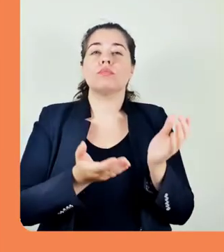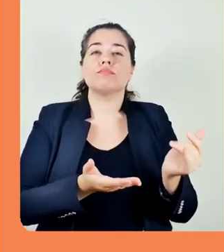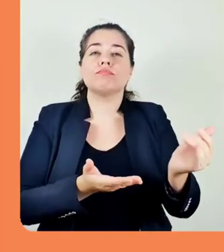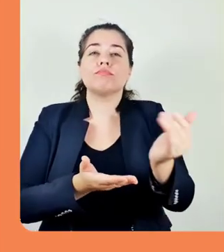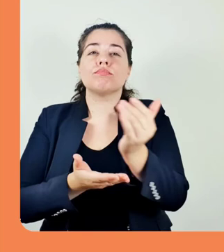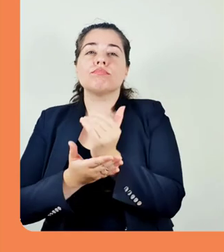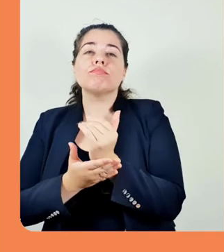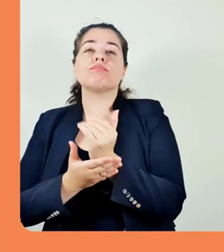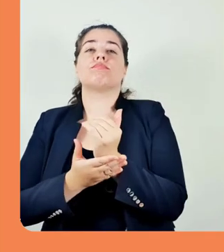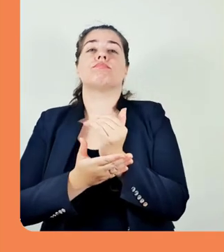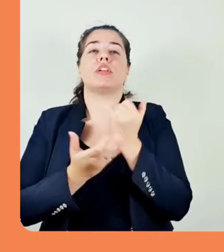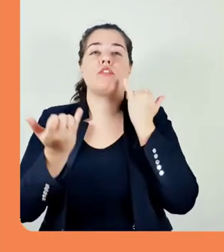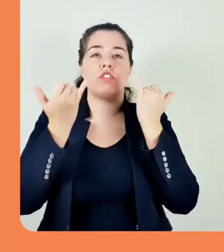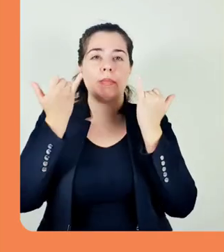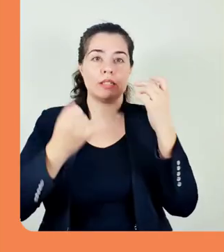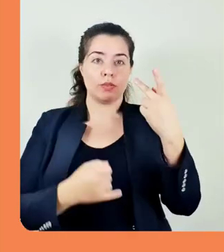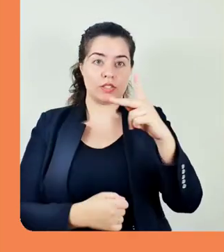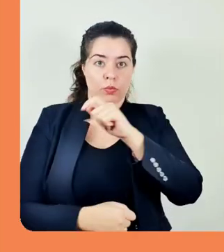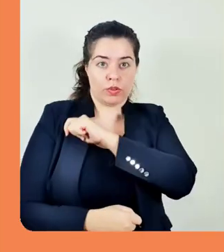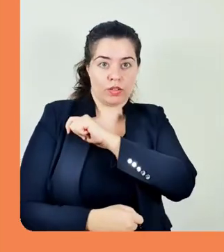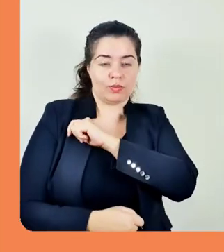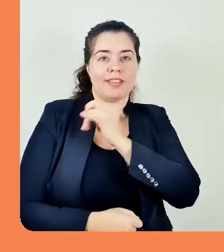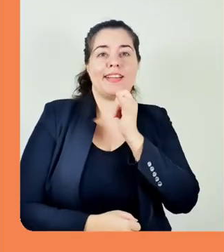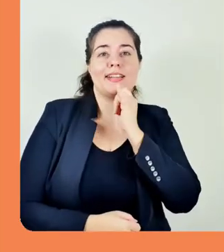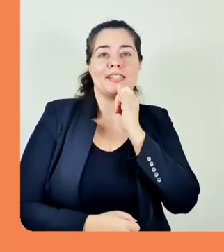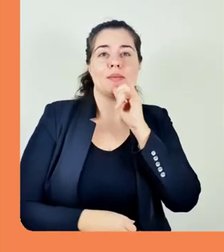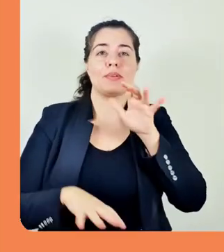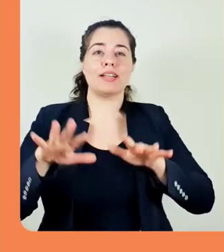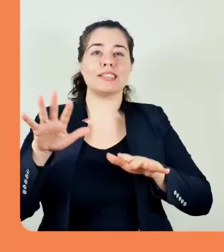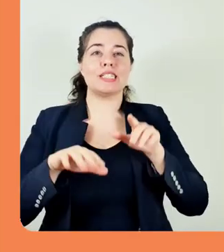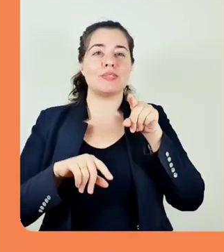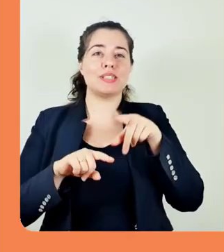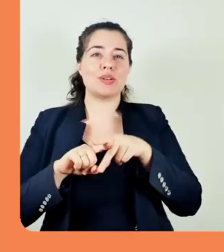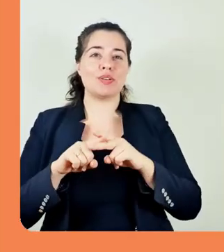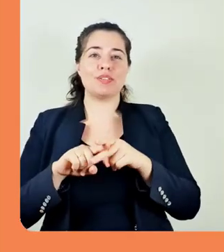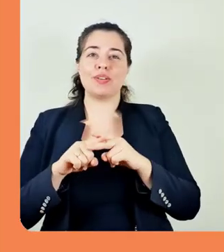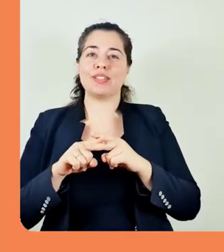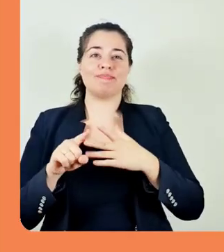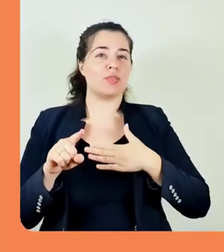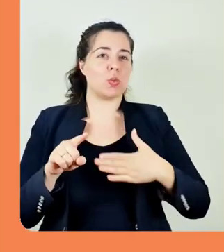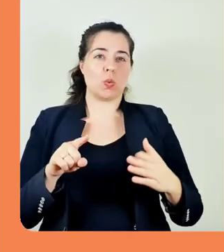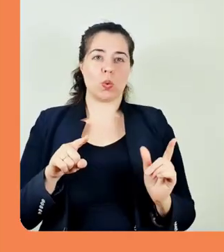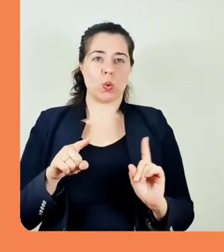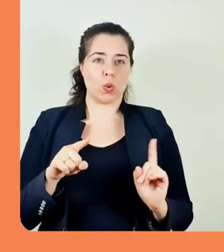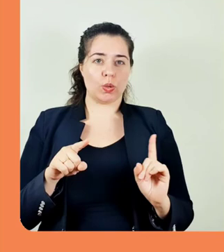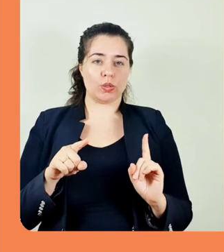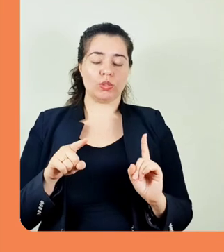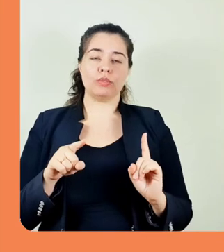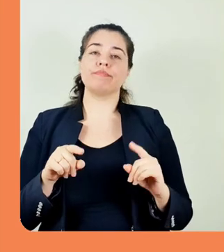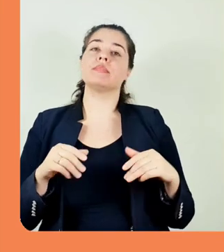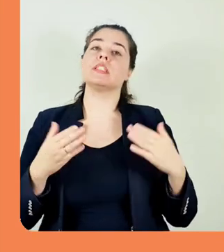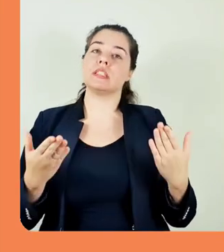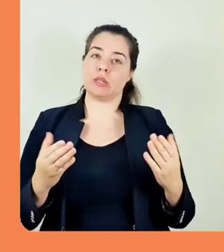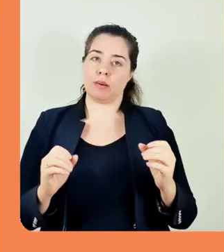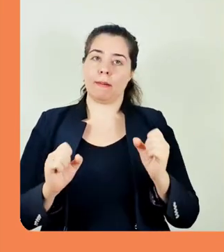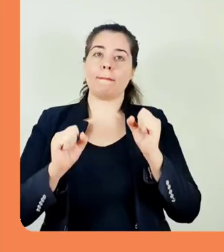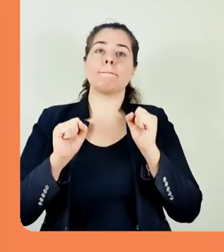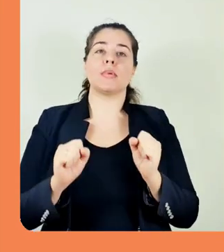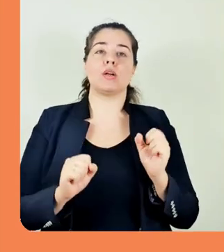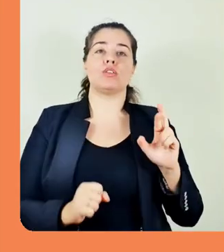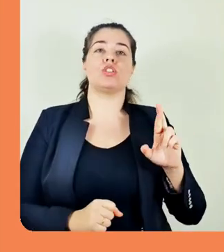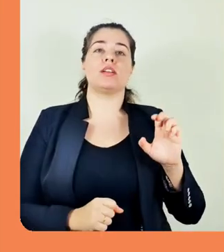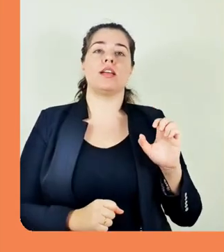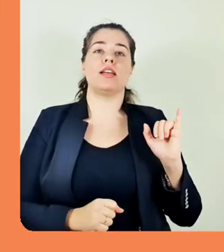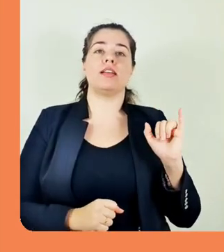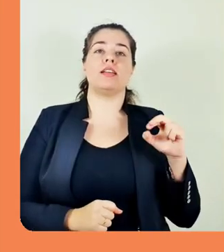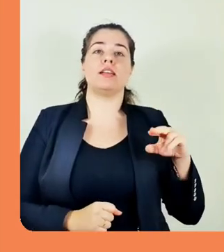todas os dados dos seus alunos Então vamos supor que você em algum momento fez uma configuração que não